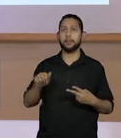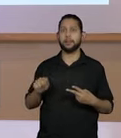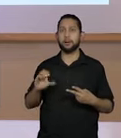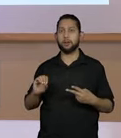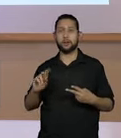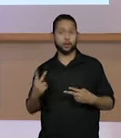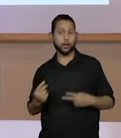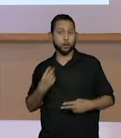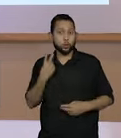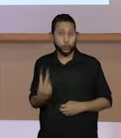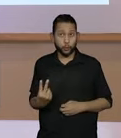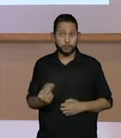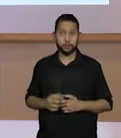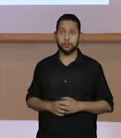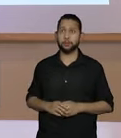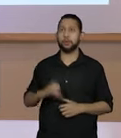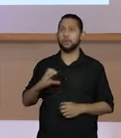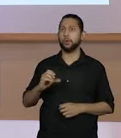1 também